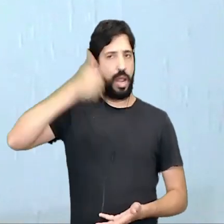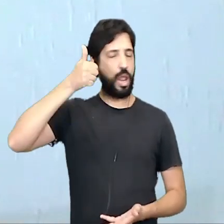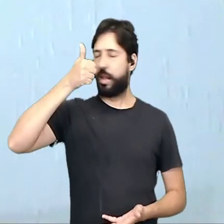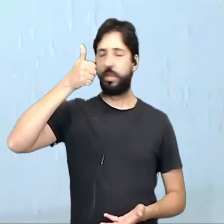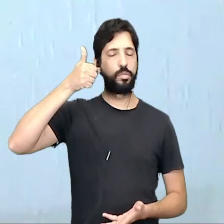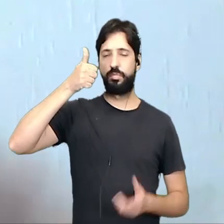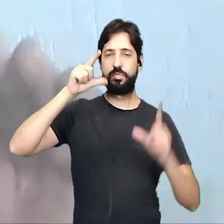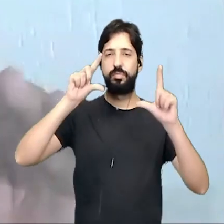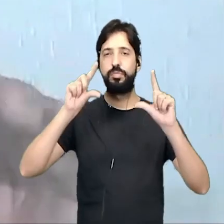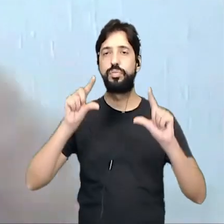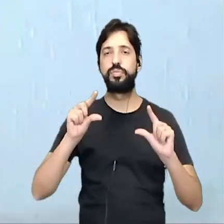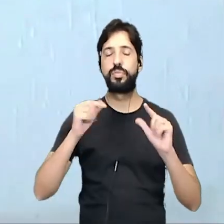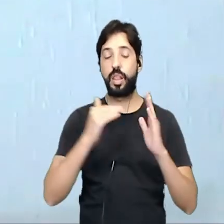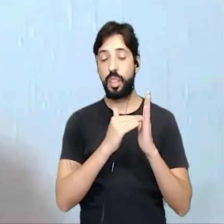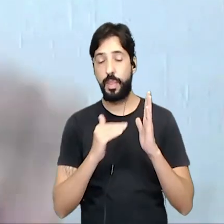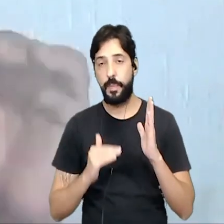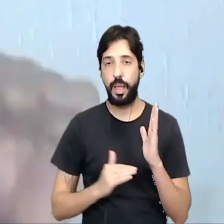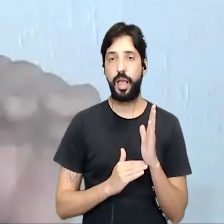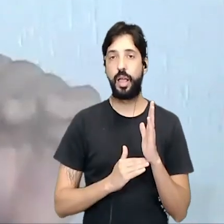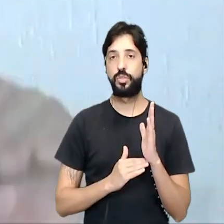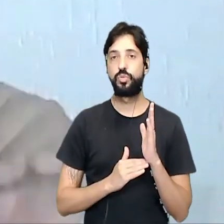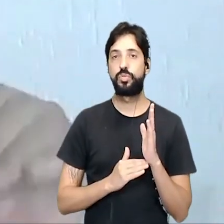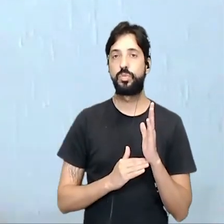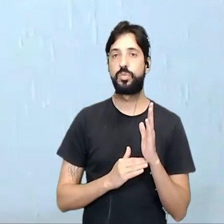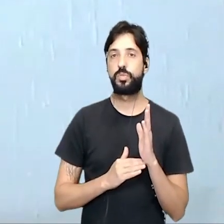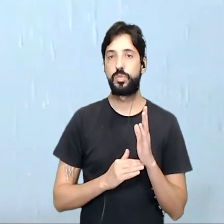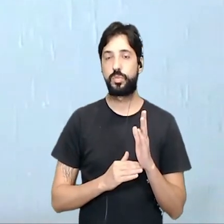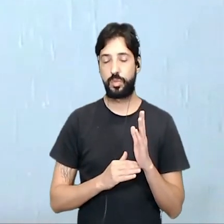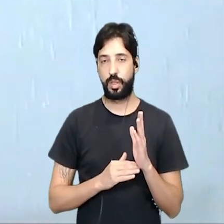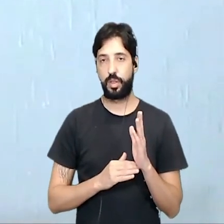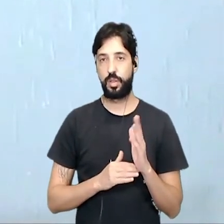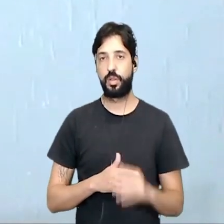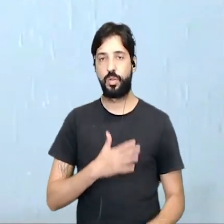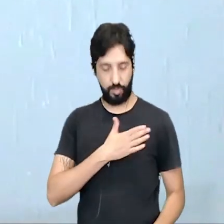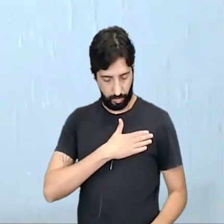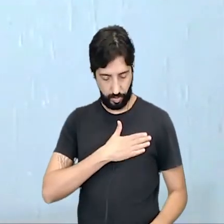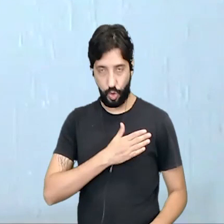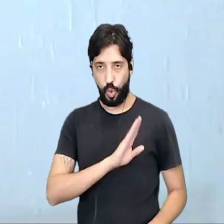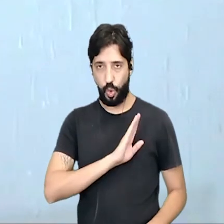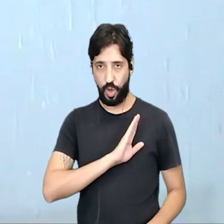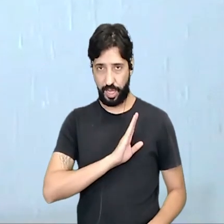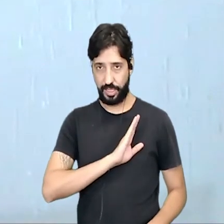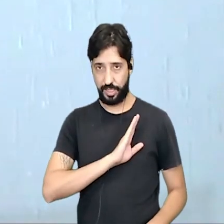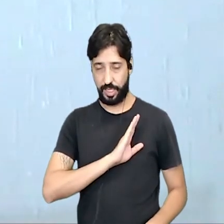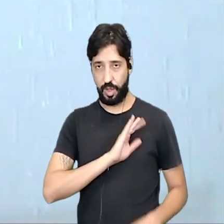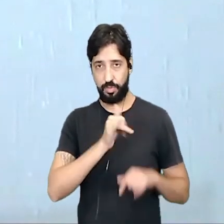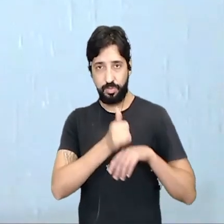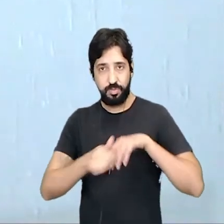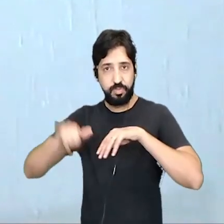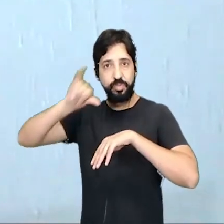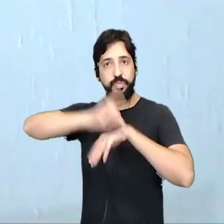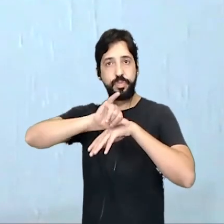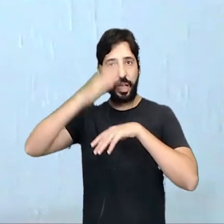antropocentrismo, baixar um pouco a temperatura e botar o coração acima